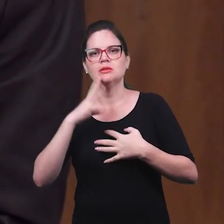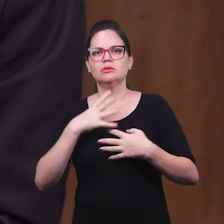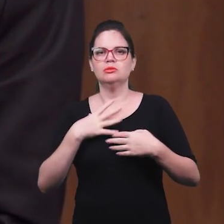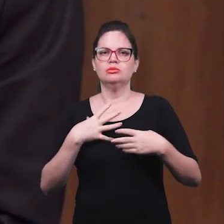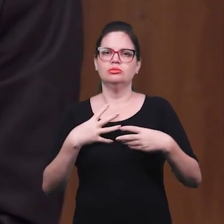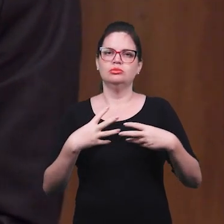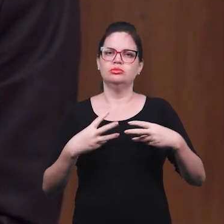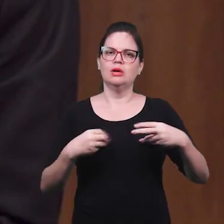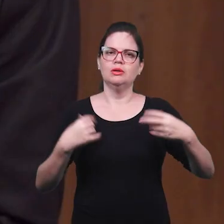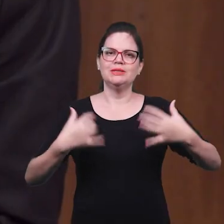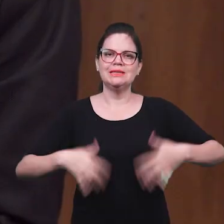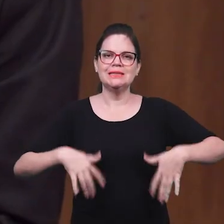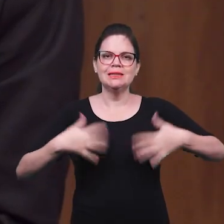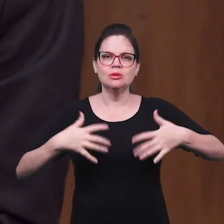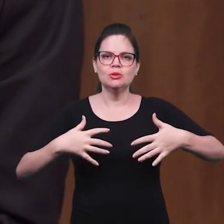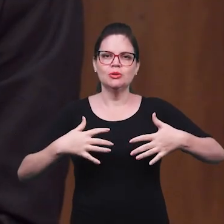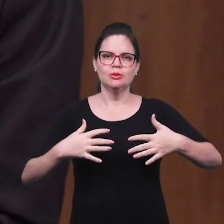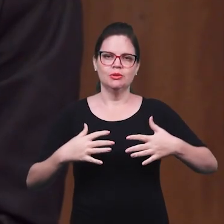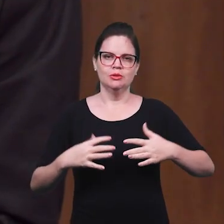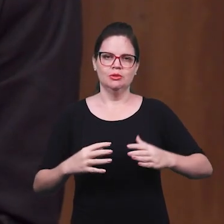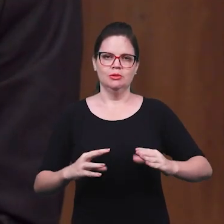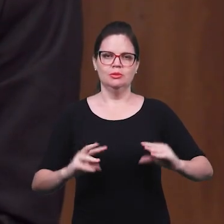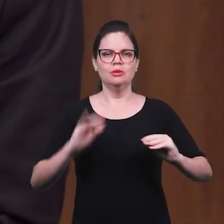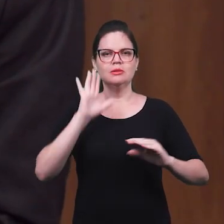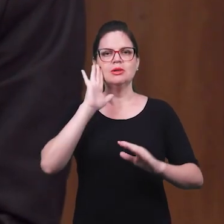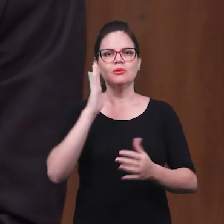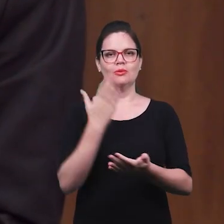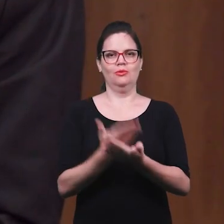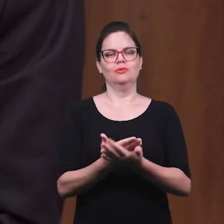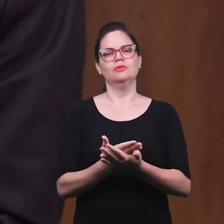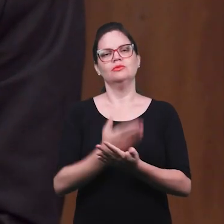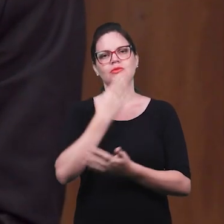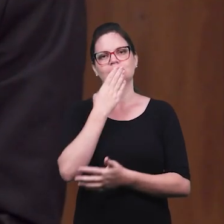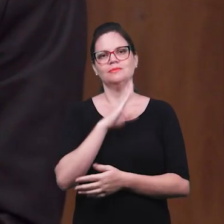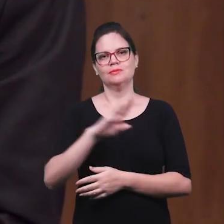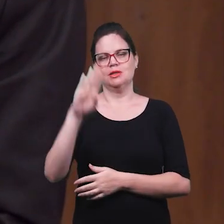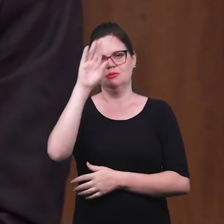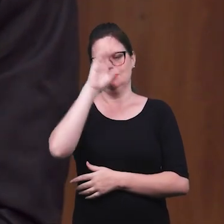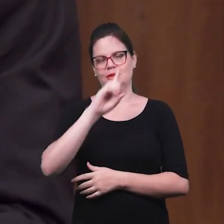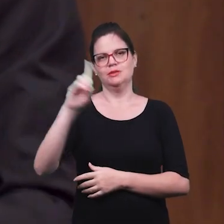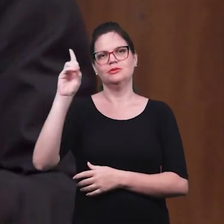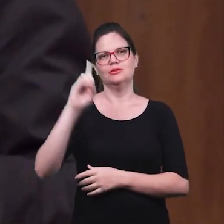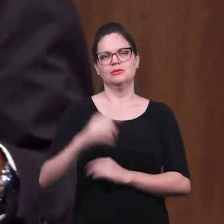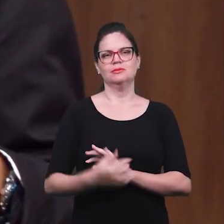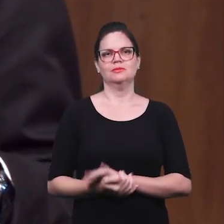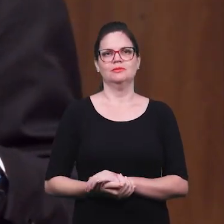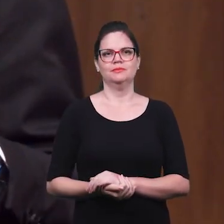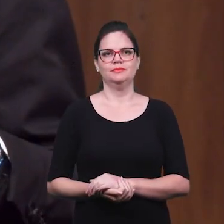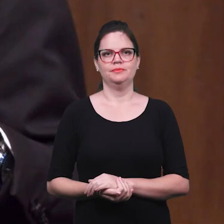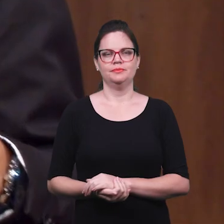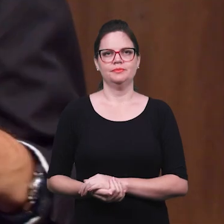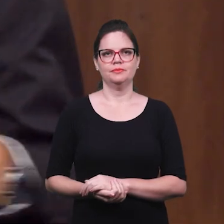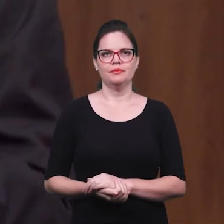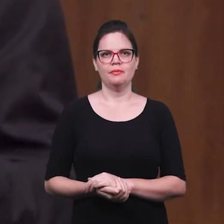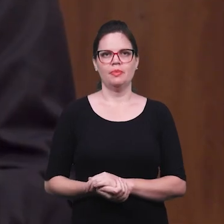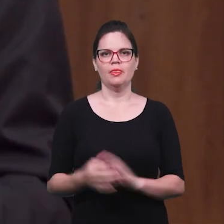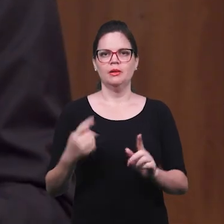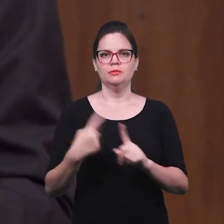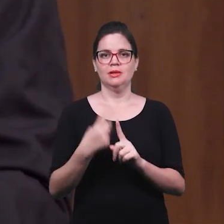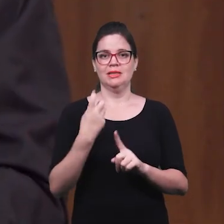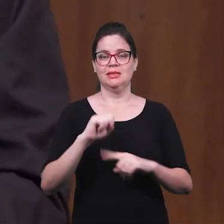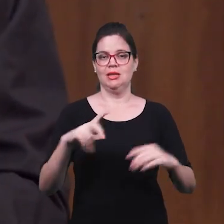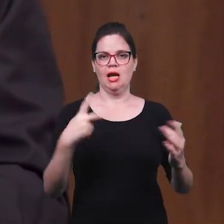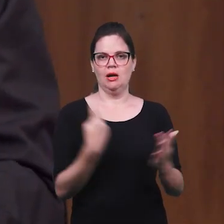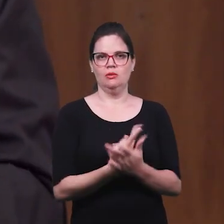A promessa é a chave que te tira do desespero. Você veio uma